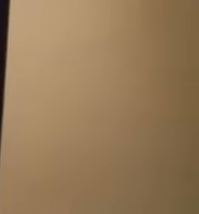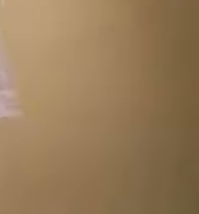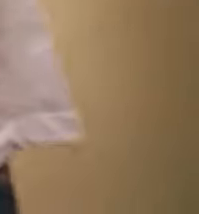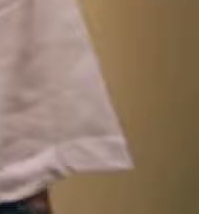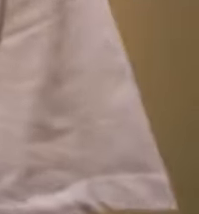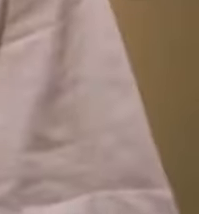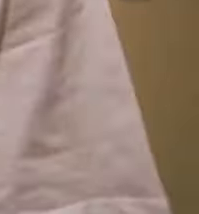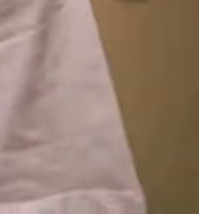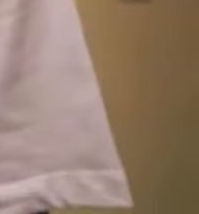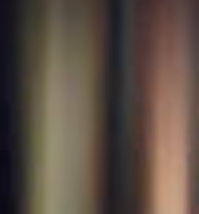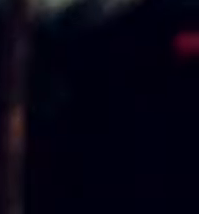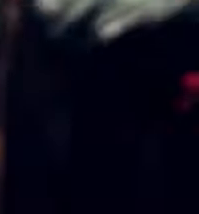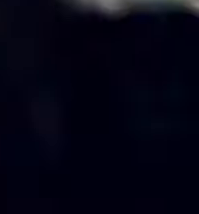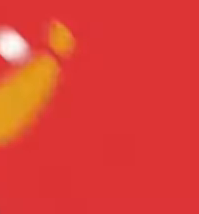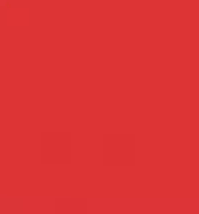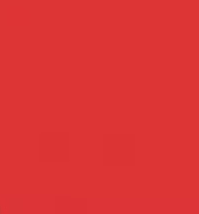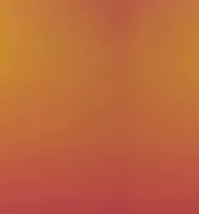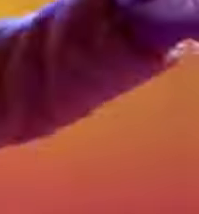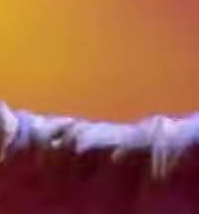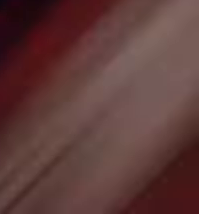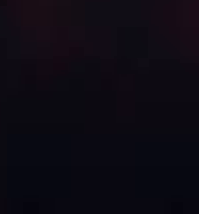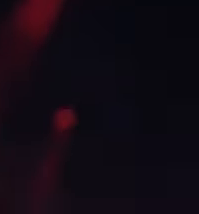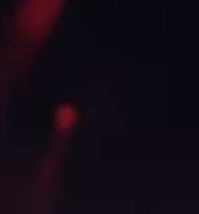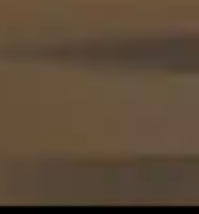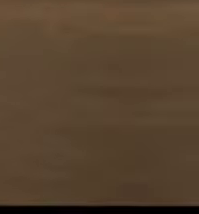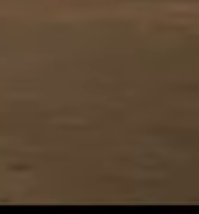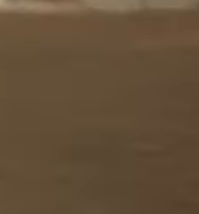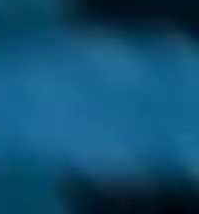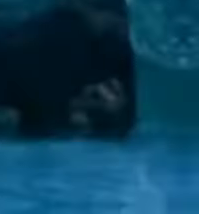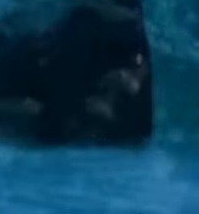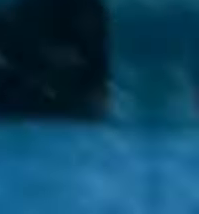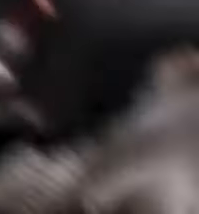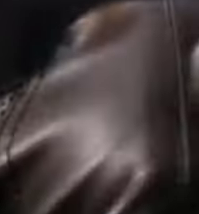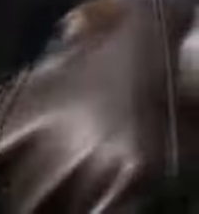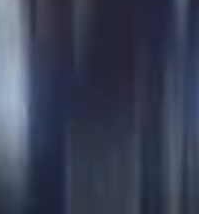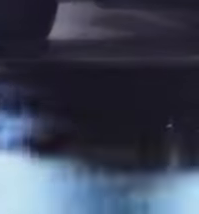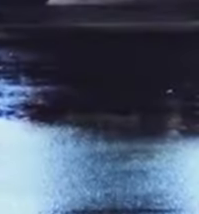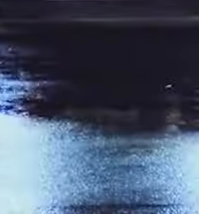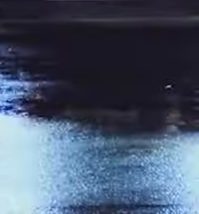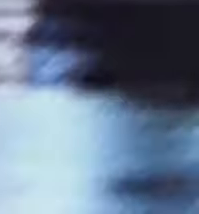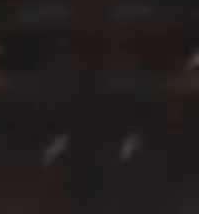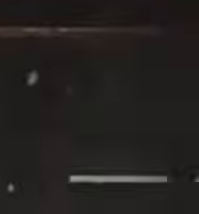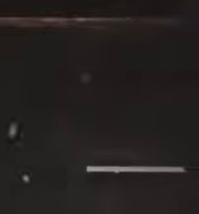Zé Povinho que fala e que vai dar azar pra gente não, entendeu?